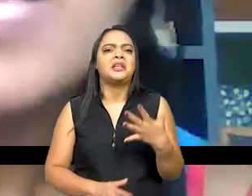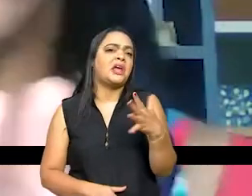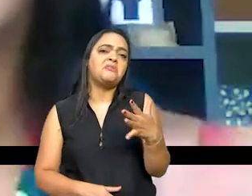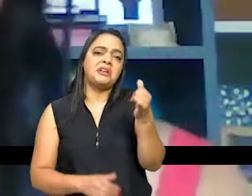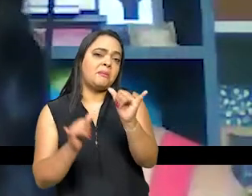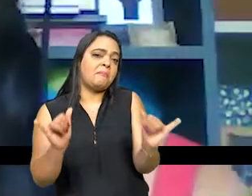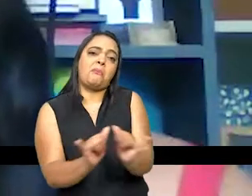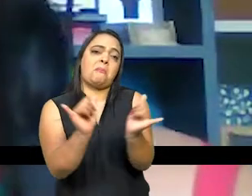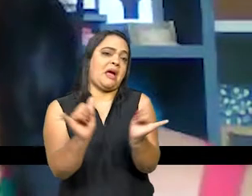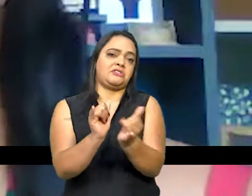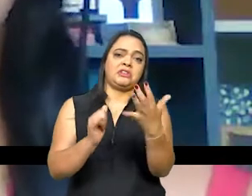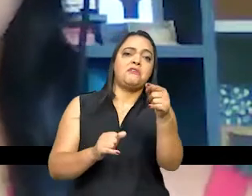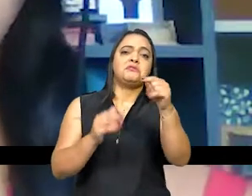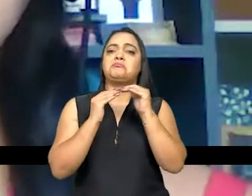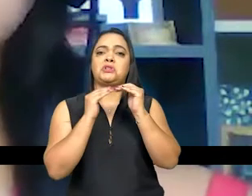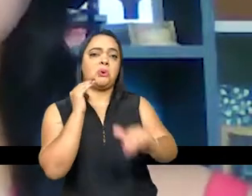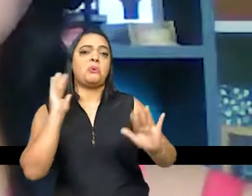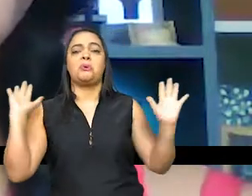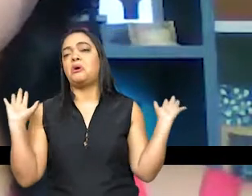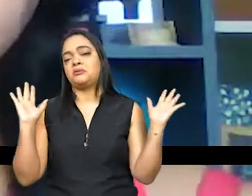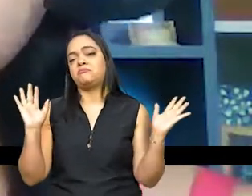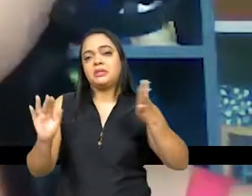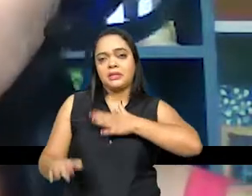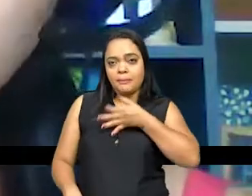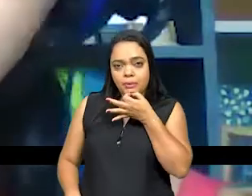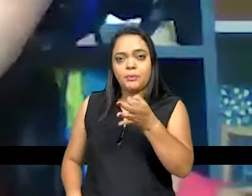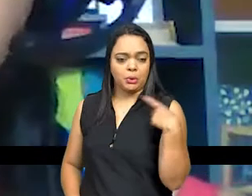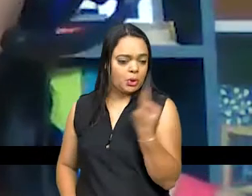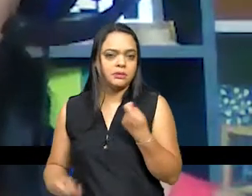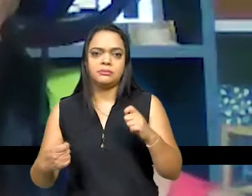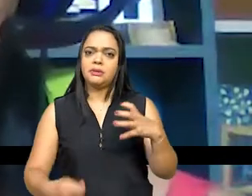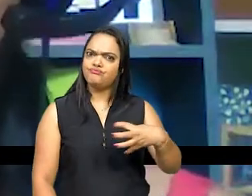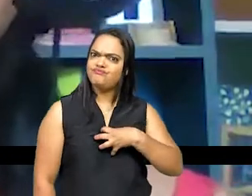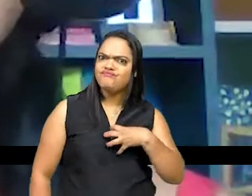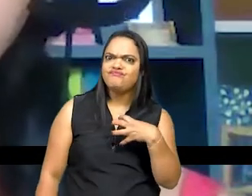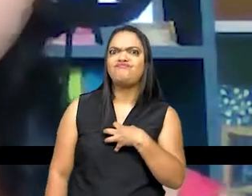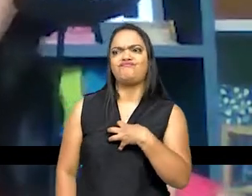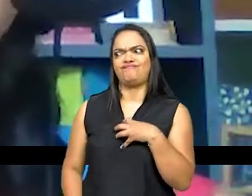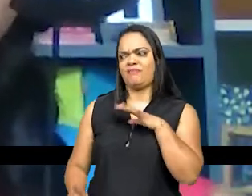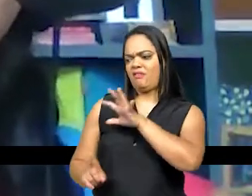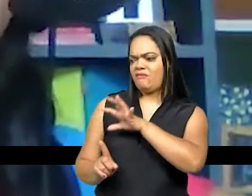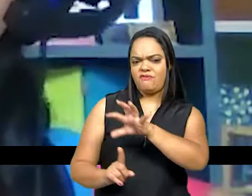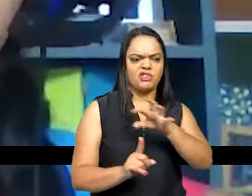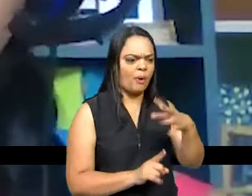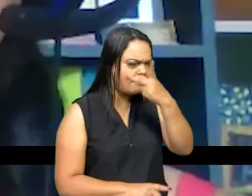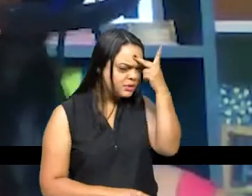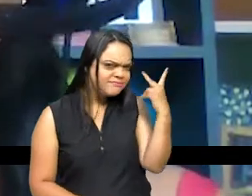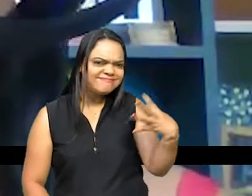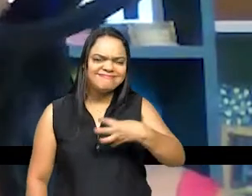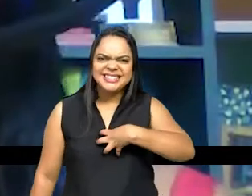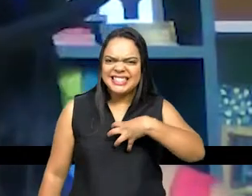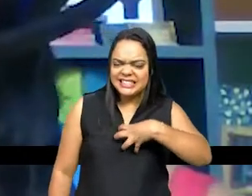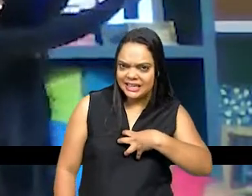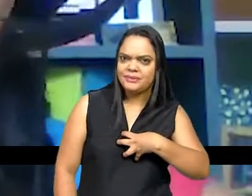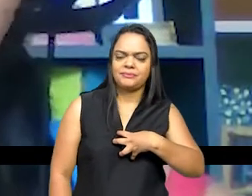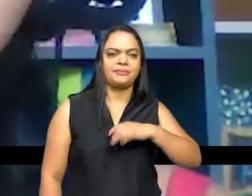uma bobagem, talvez vocês discordem, mas para mim a gente precisa acionar o sensível. A gente precisa operar ele organicamente. Eu acho